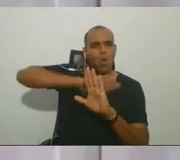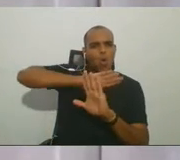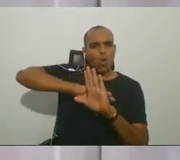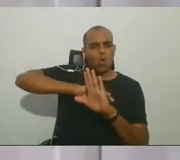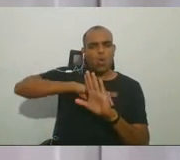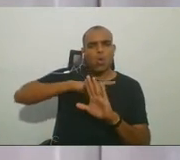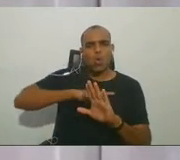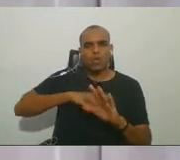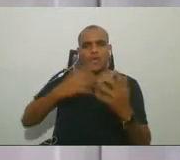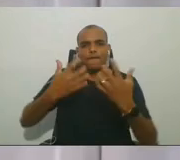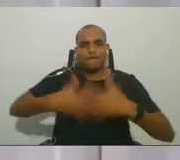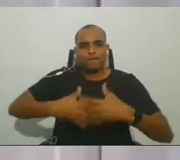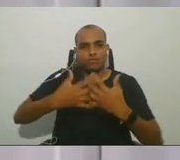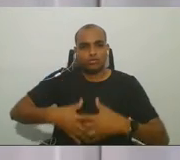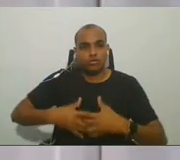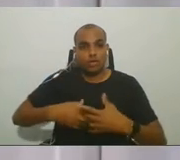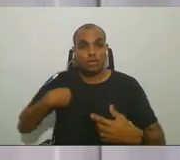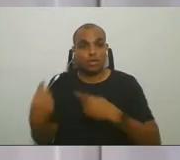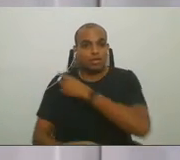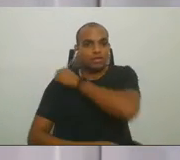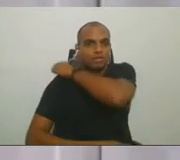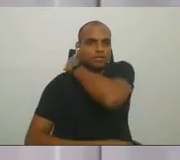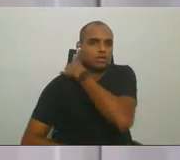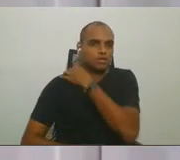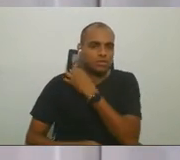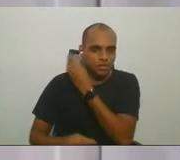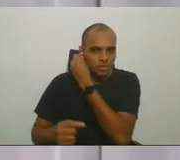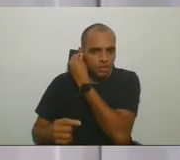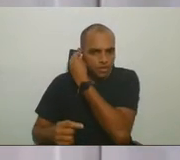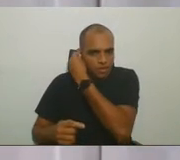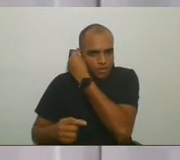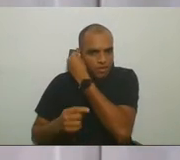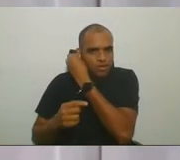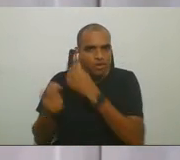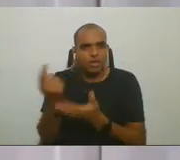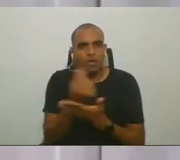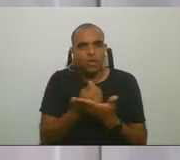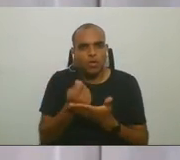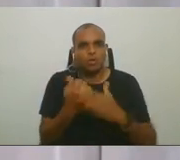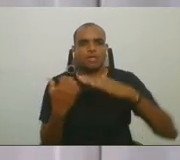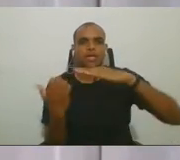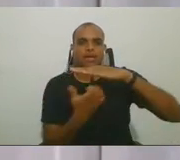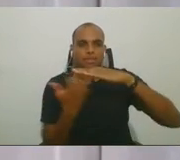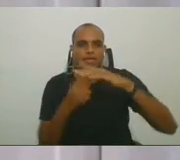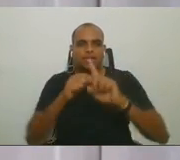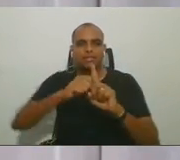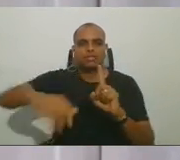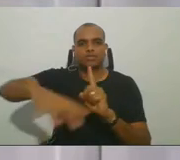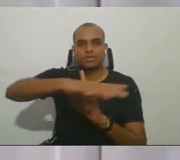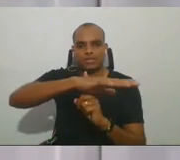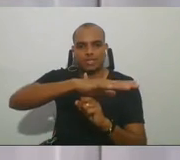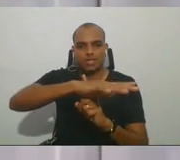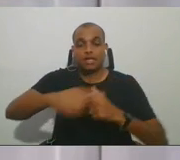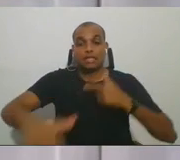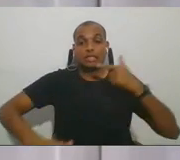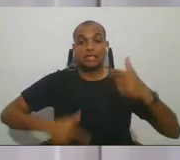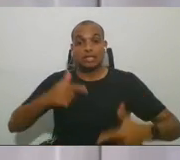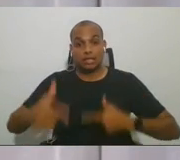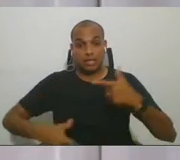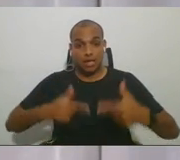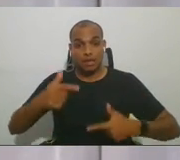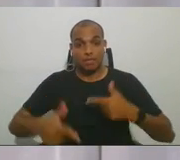das nossas economias, das empresas, das sociedades. Este trabalho